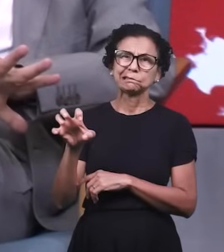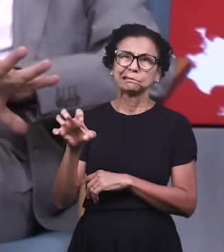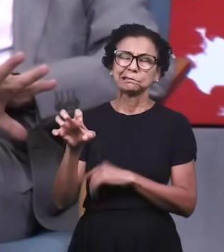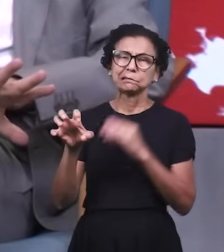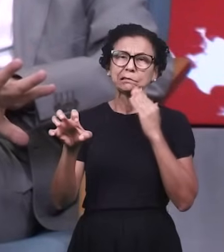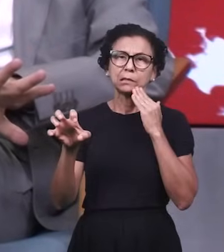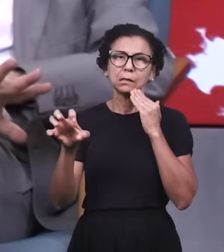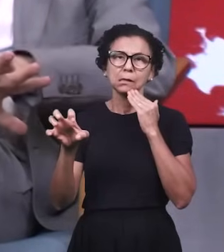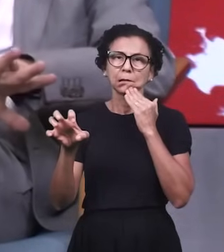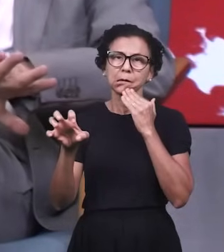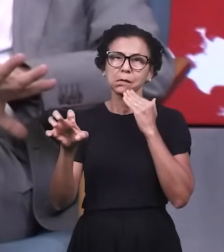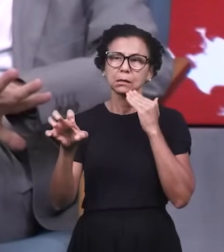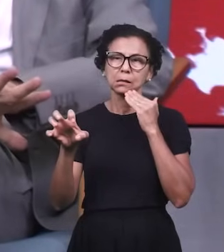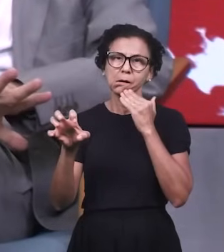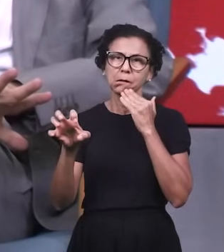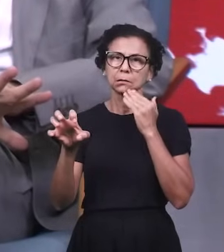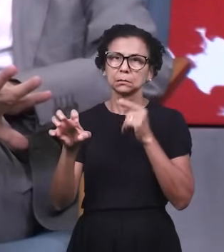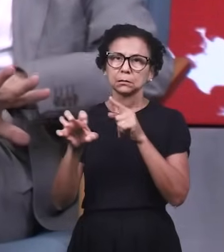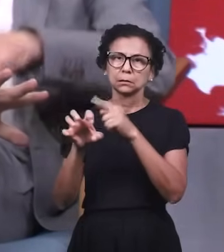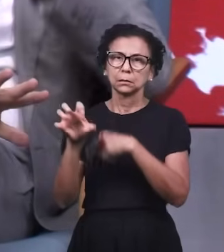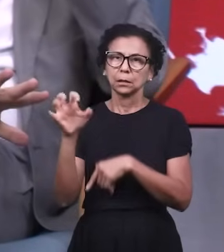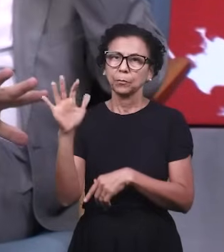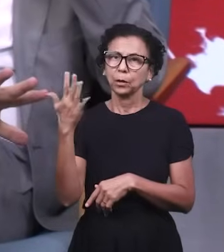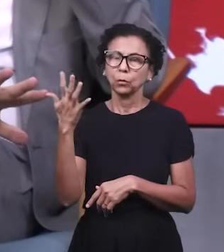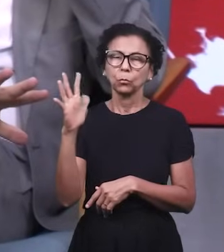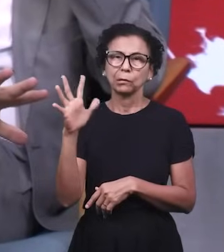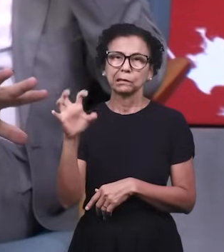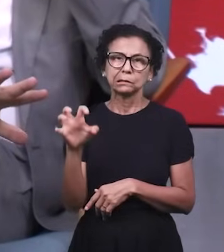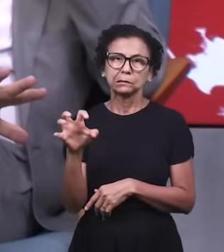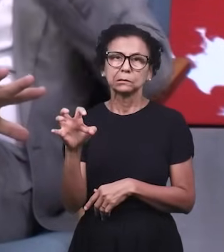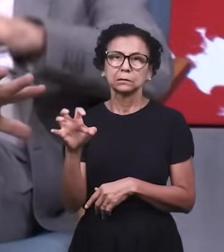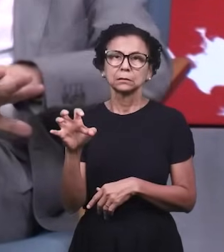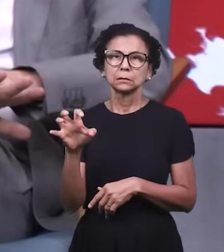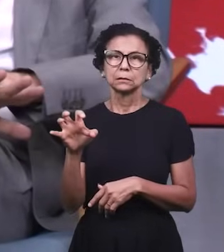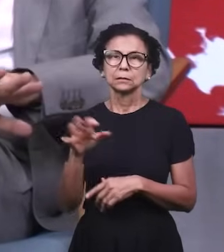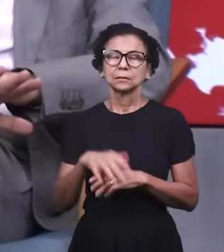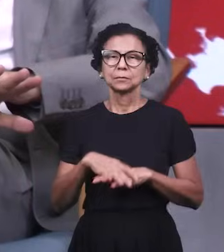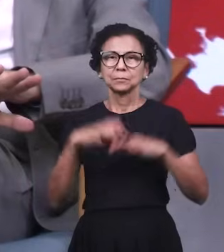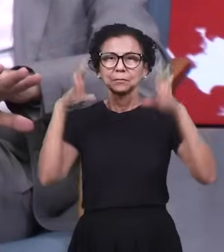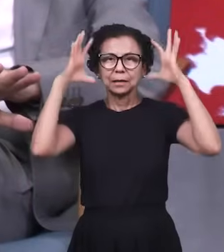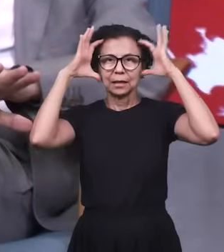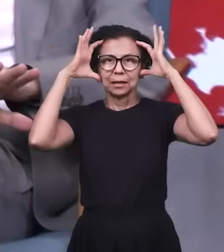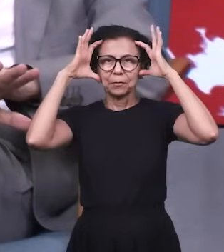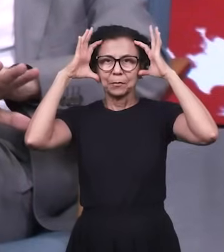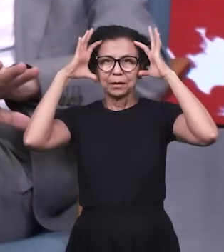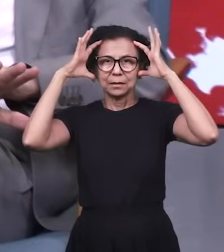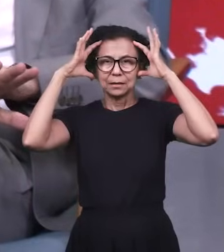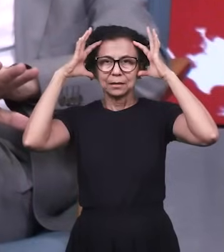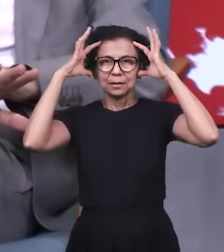defeito na mão. Mas a cabeça está perfeita.